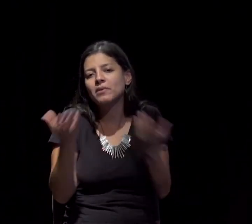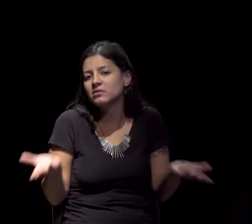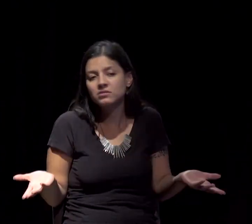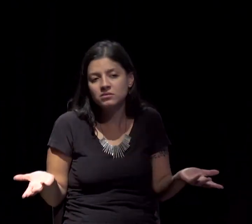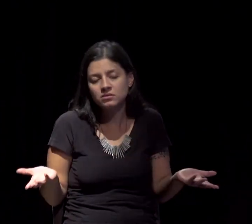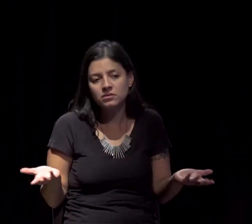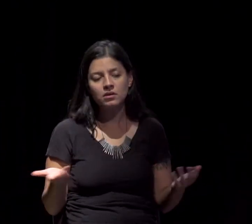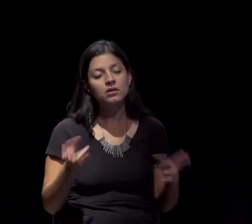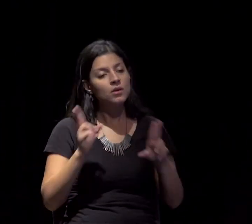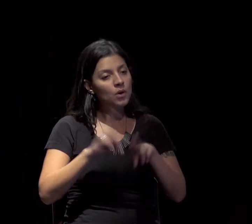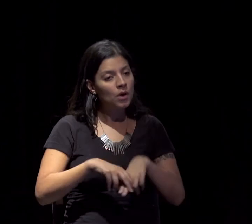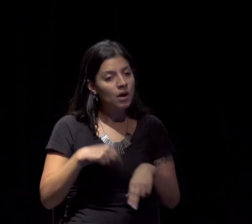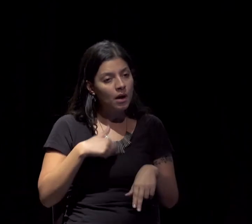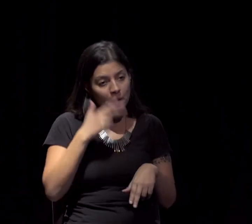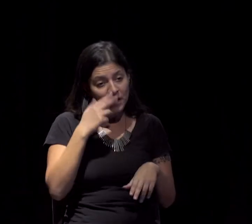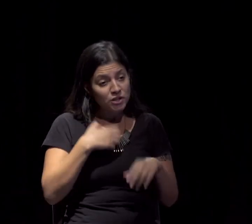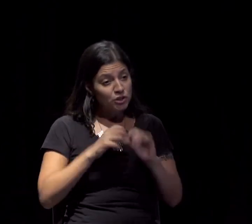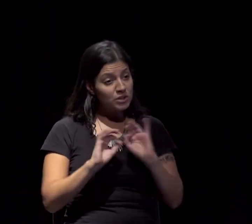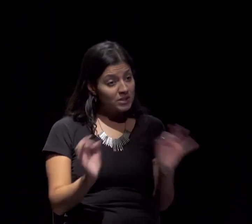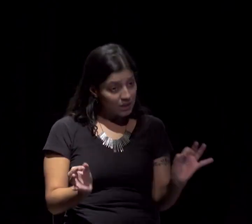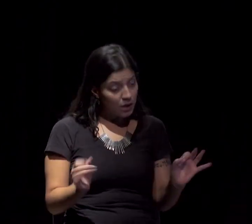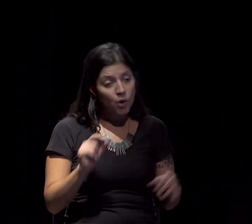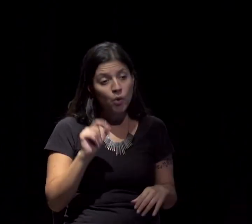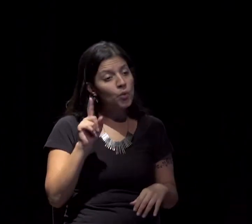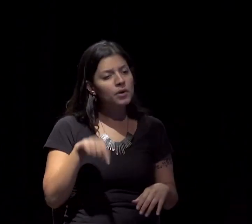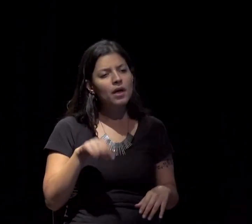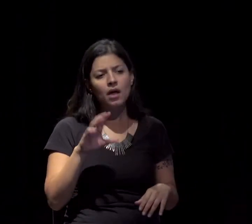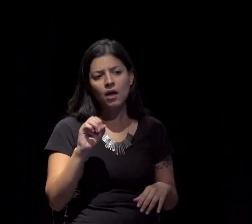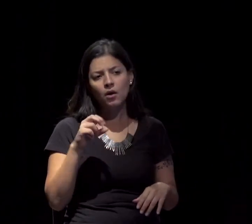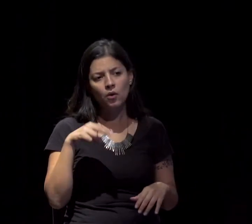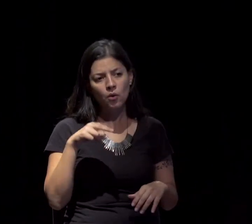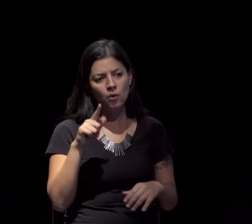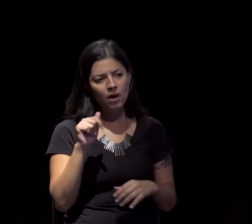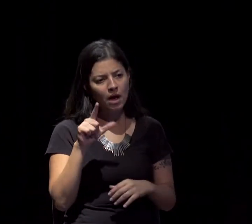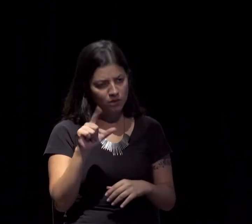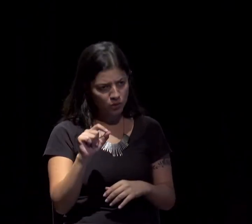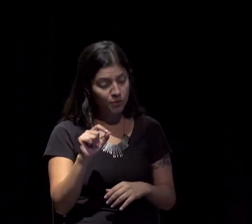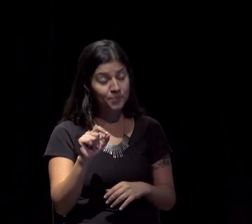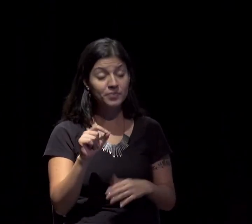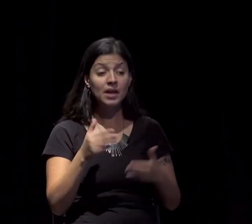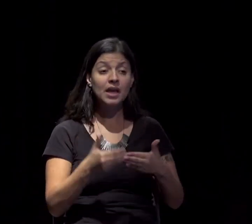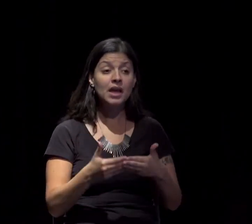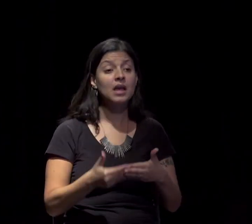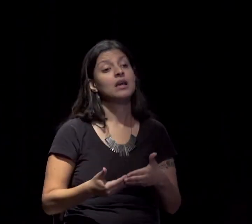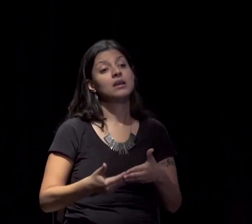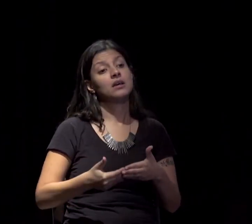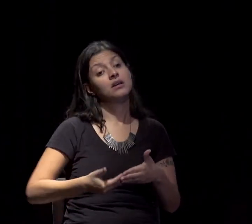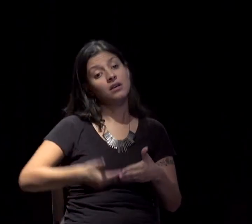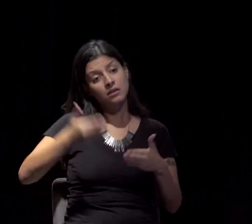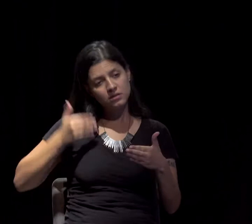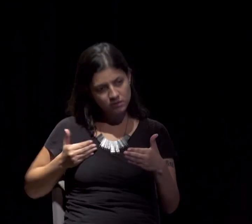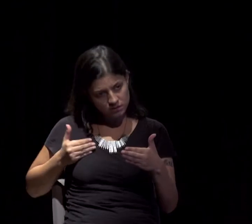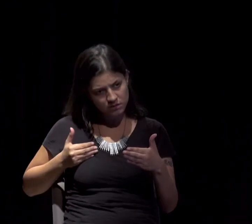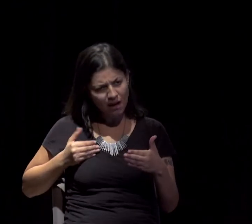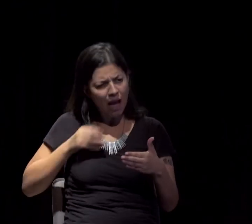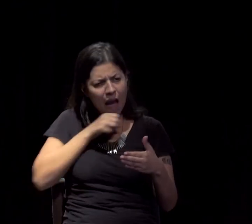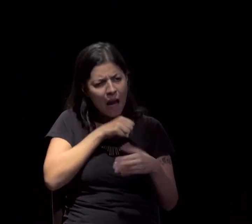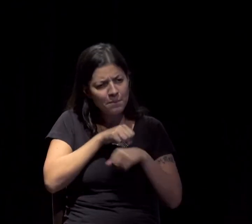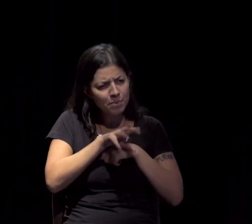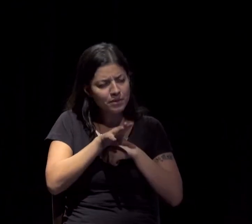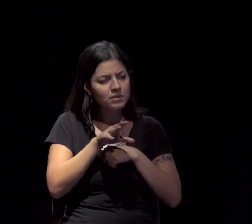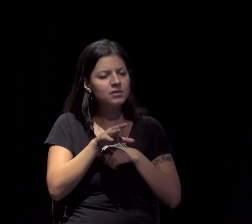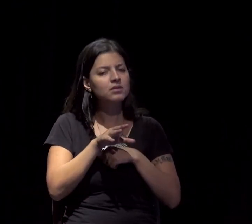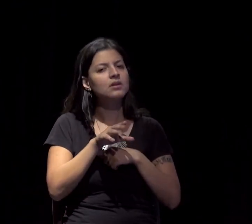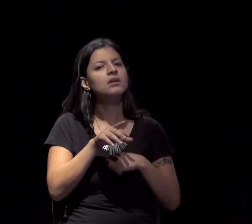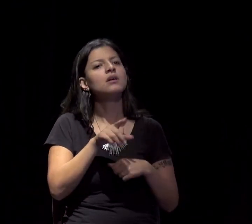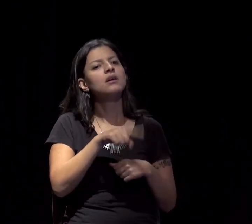maneira bastante resumida, do que vem a ser esse complexo do Congado, eu queria fazer um preâmbulo bastante breve para ver como que essa